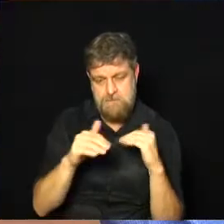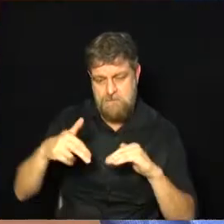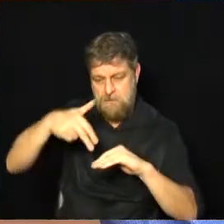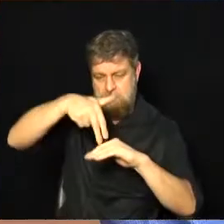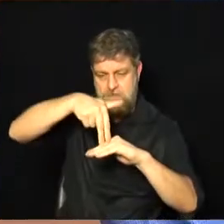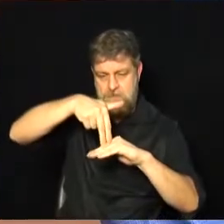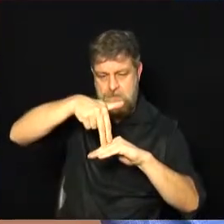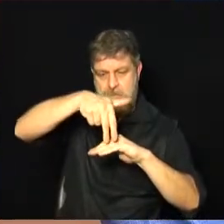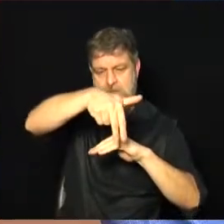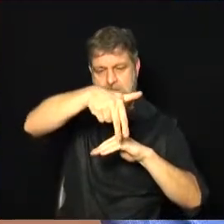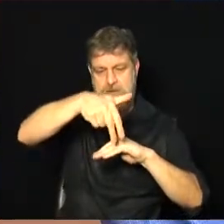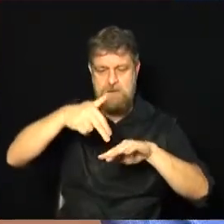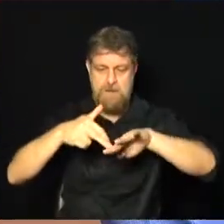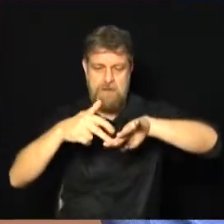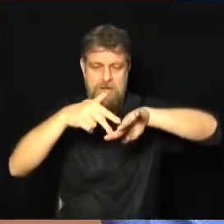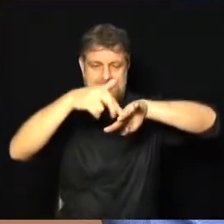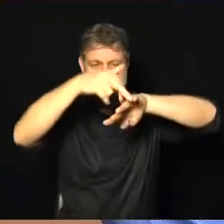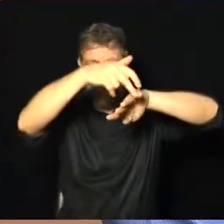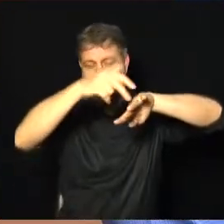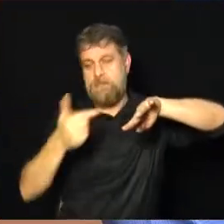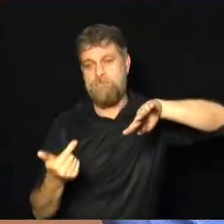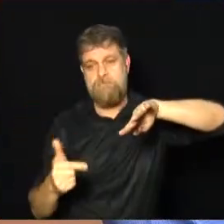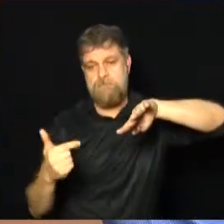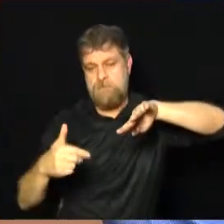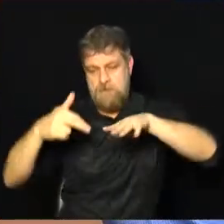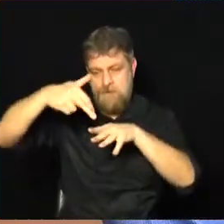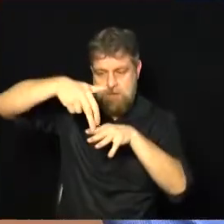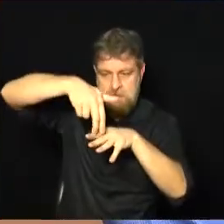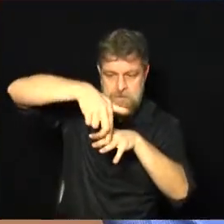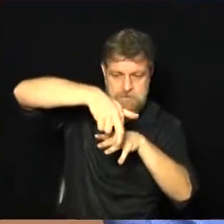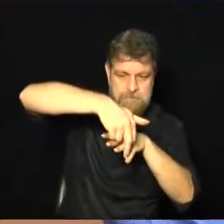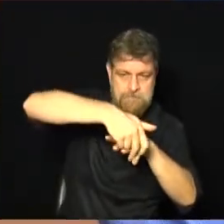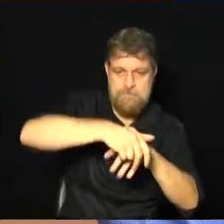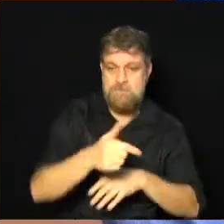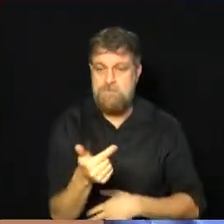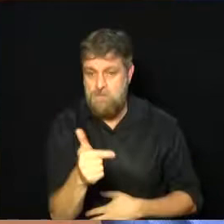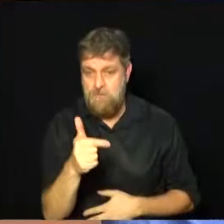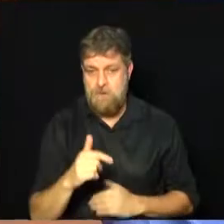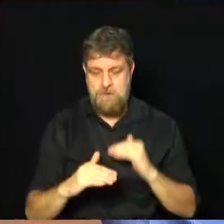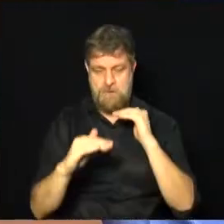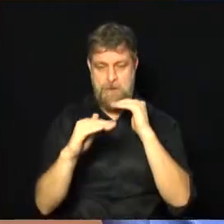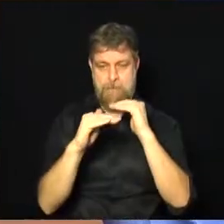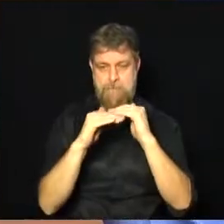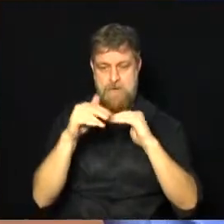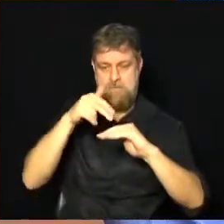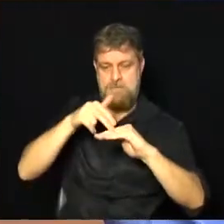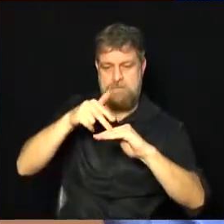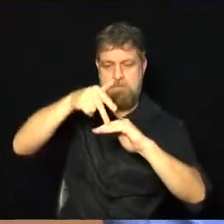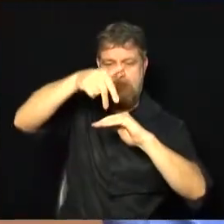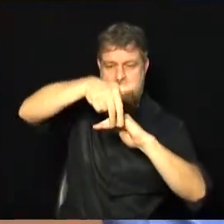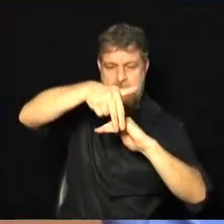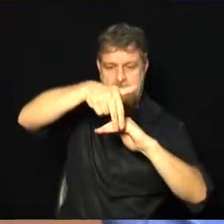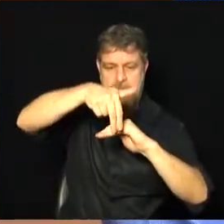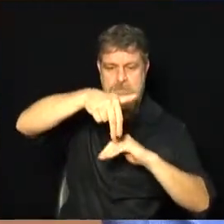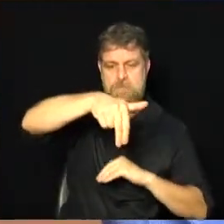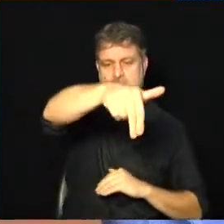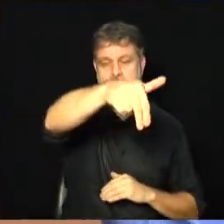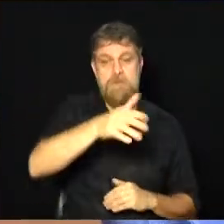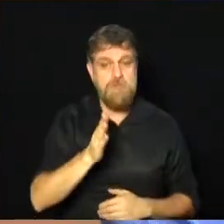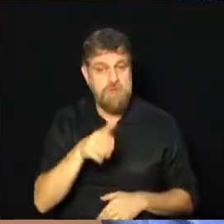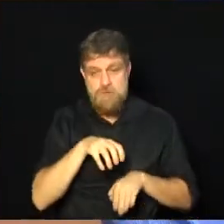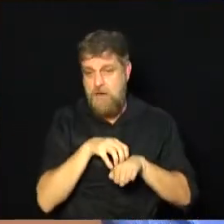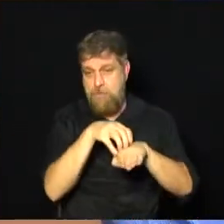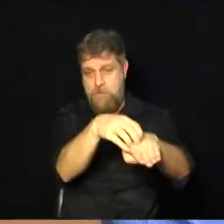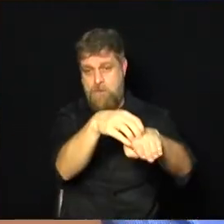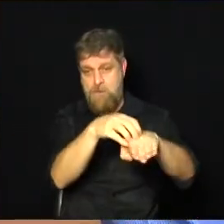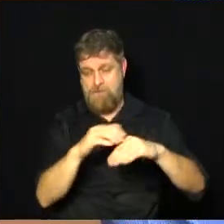extensão. Então, não tem nenhuma escada dentro do ônibus, ele é todinho piso elevado. E colocamos as estações